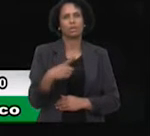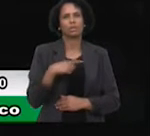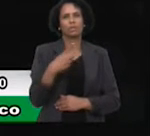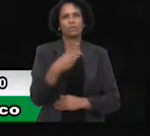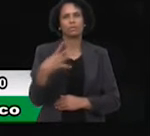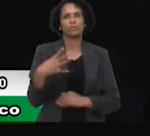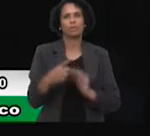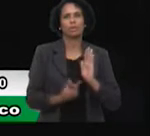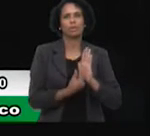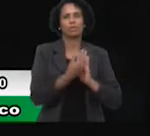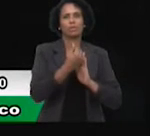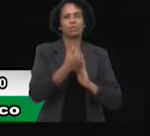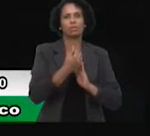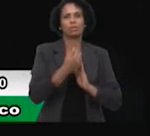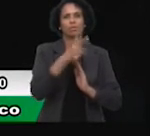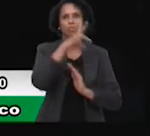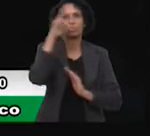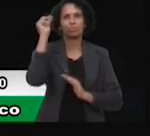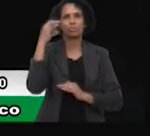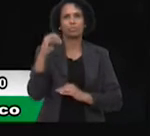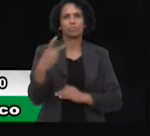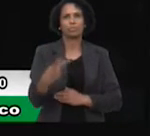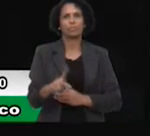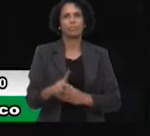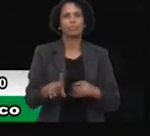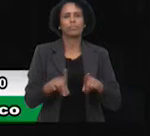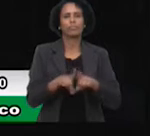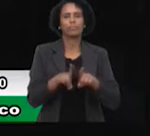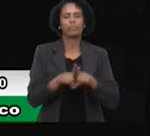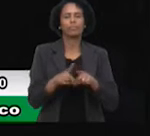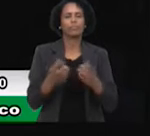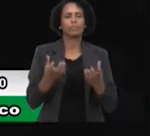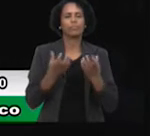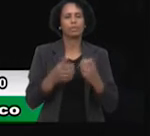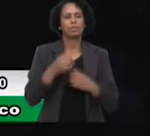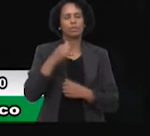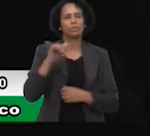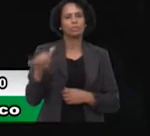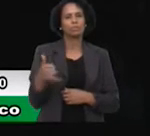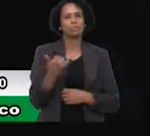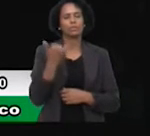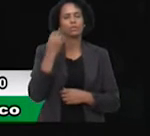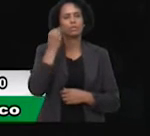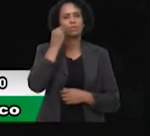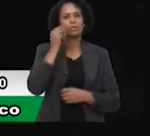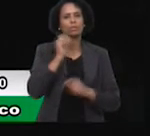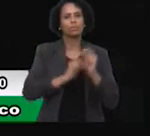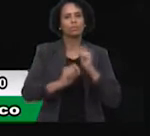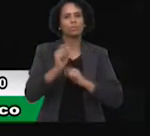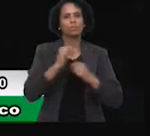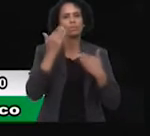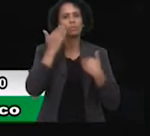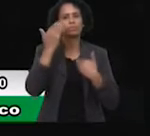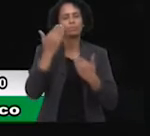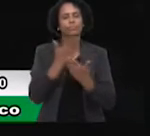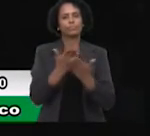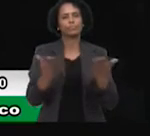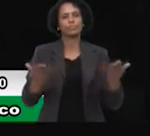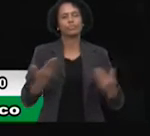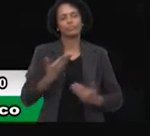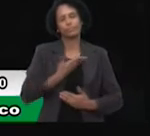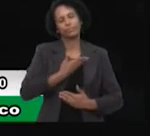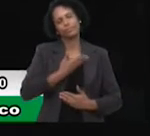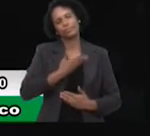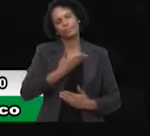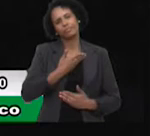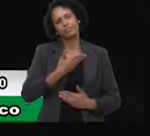do nosso município. Eu queria aproveitar a oportunidade e agradecer todos os colegas dessa